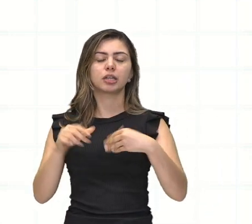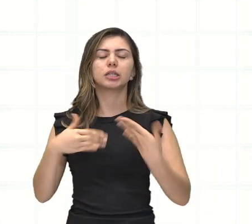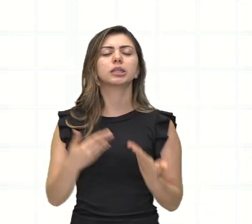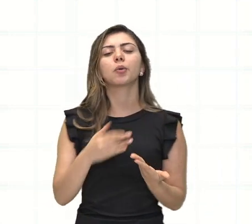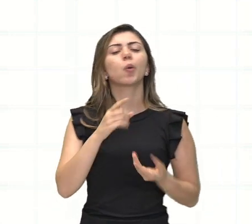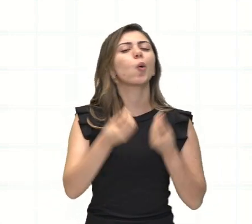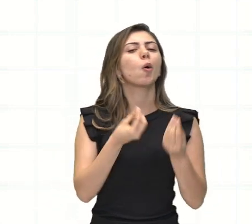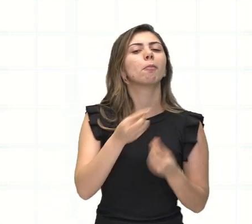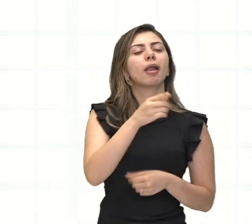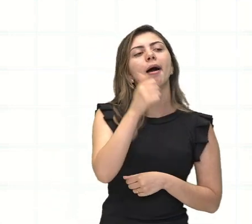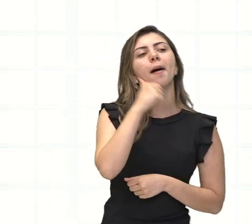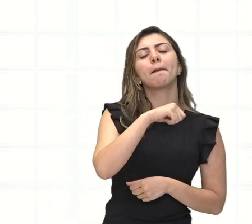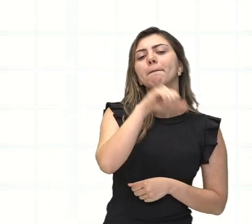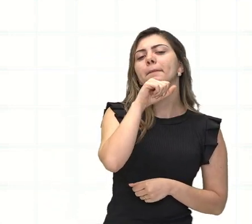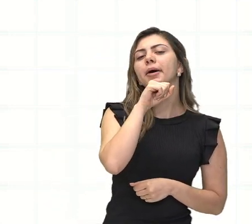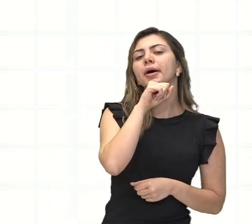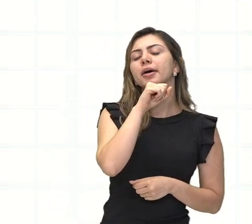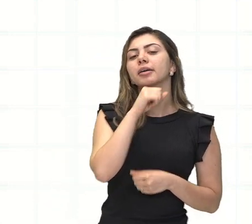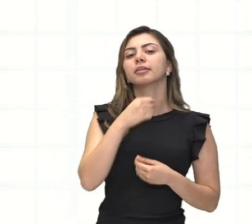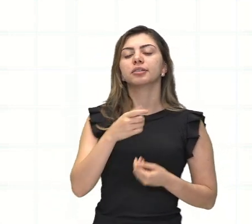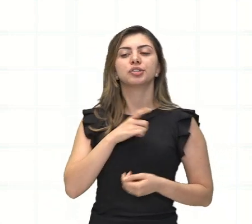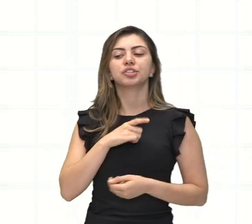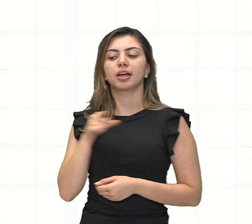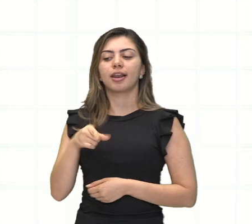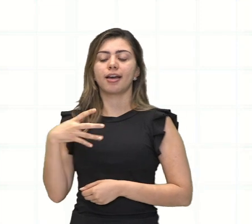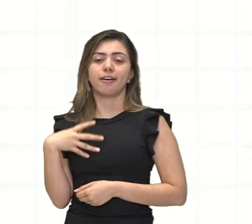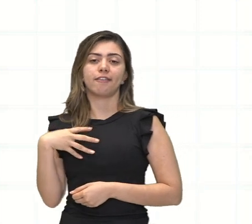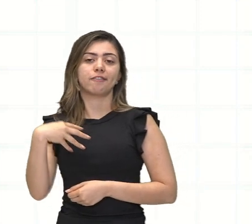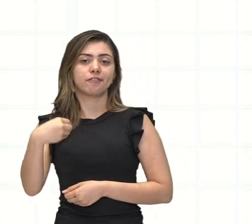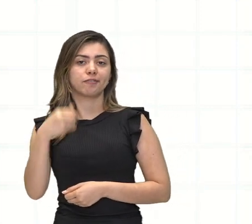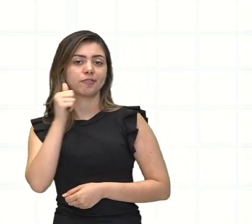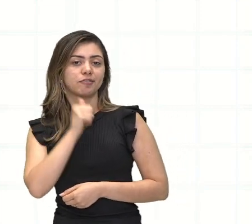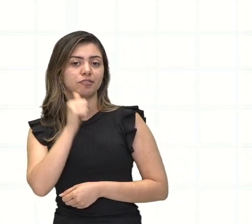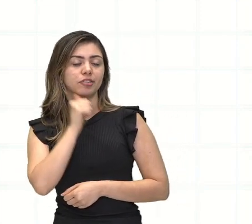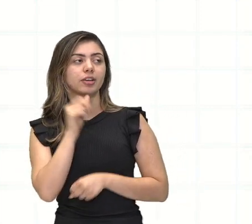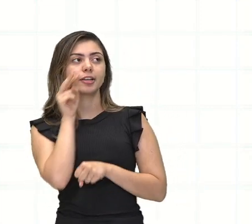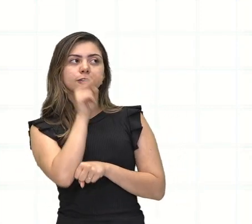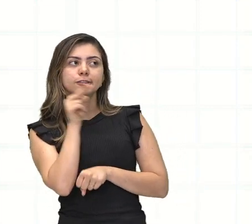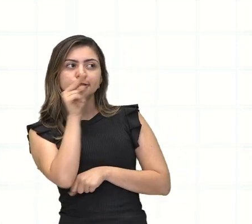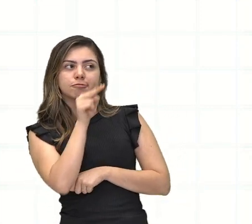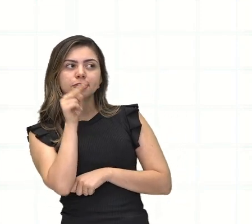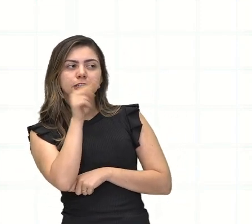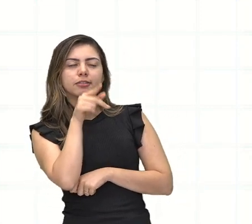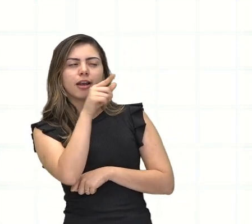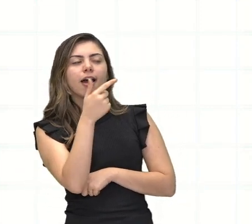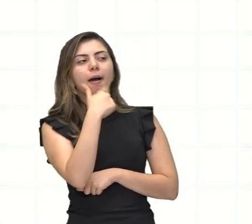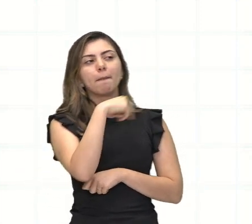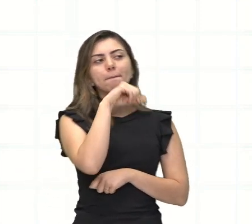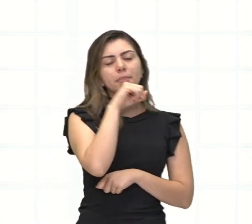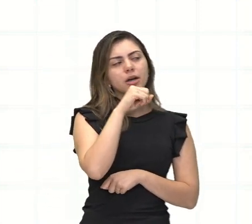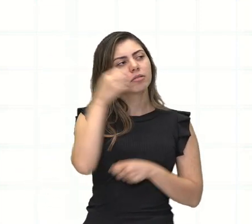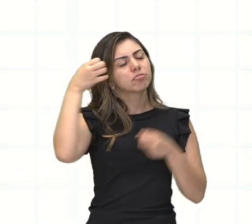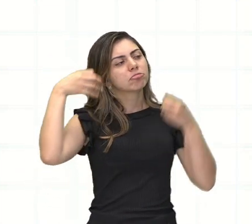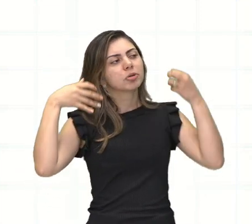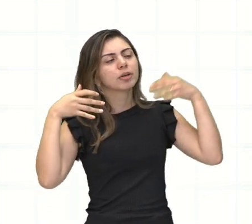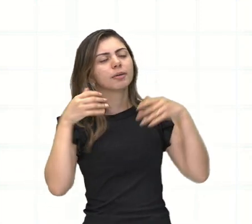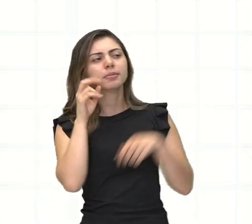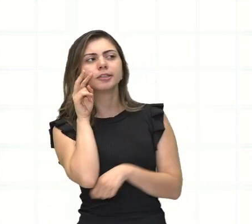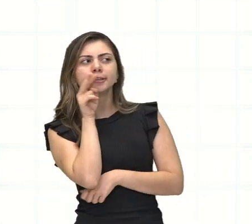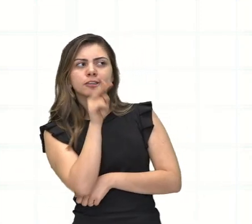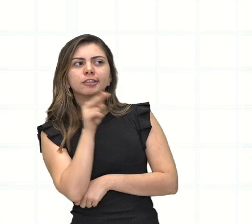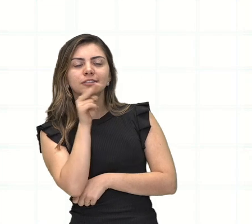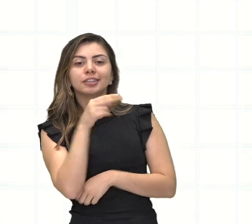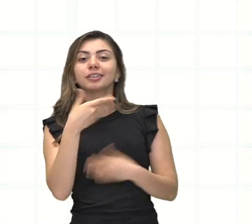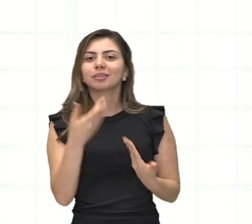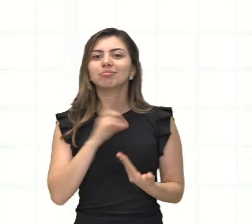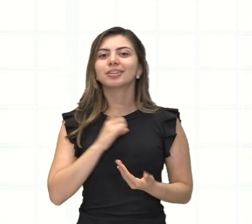ali olhando para os cabelos a filha, aliás, né? Estava olhando para os cabelos da mãe e aconteceu